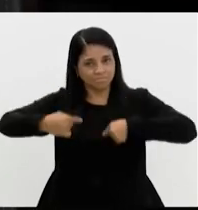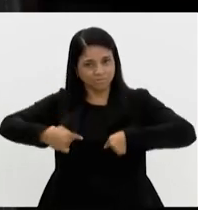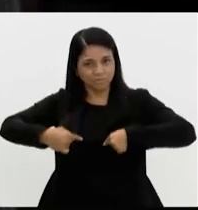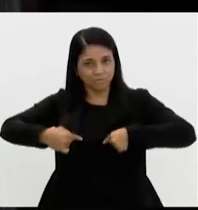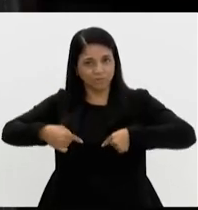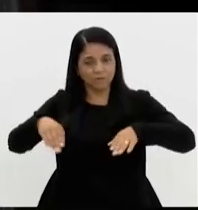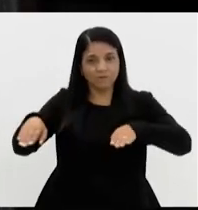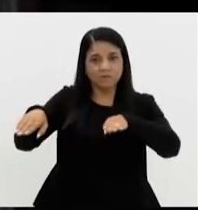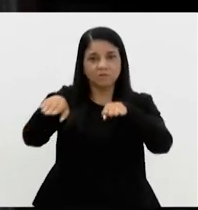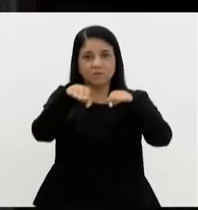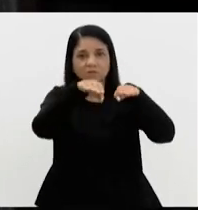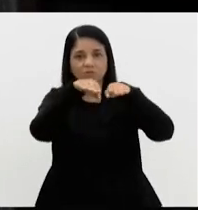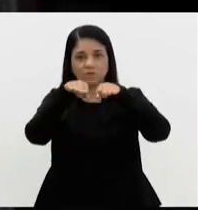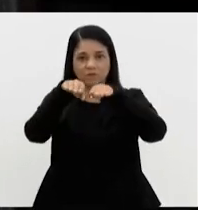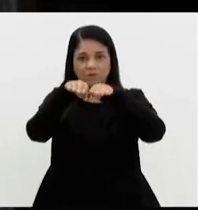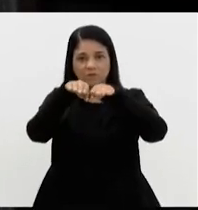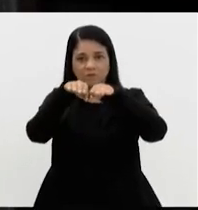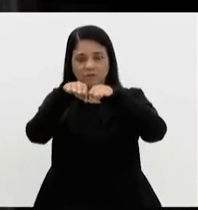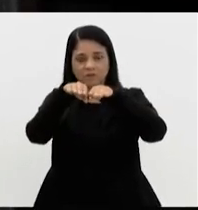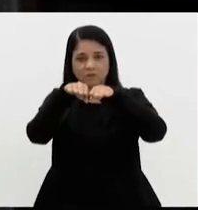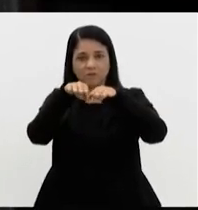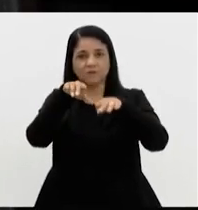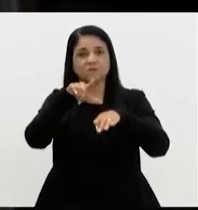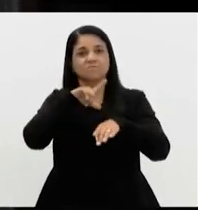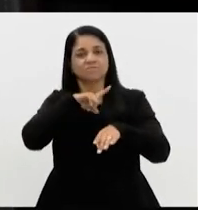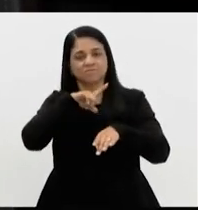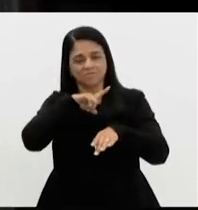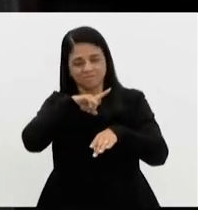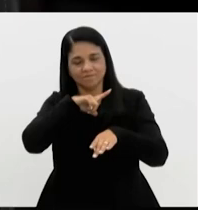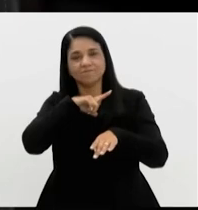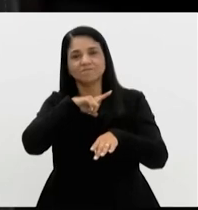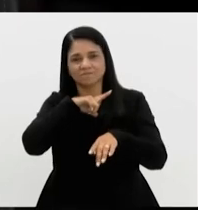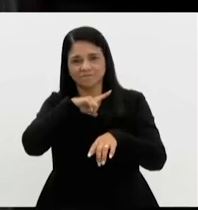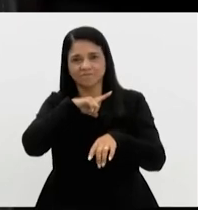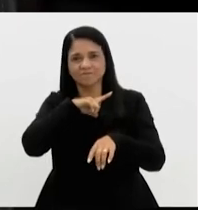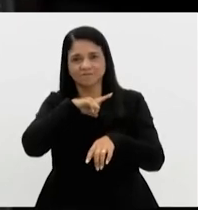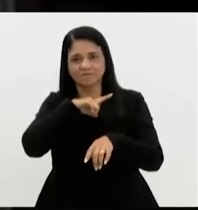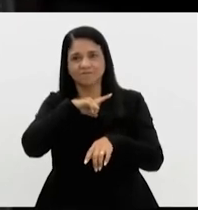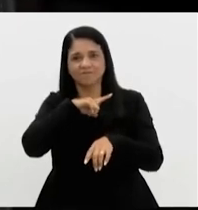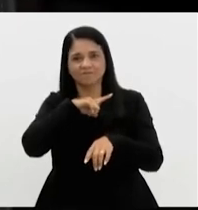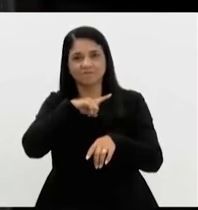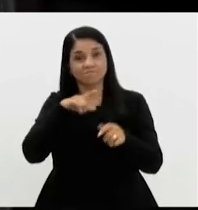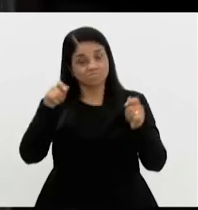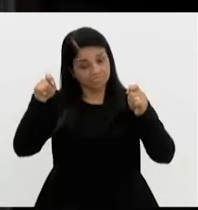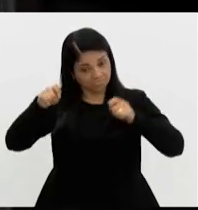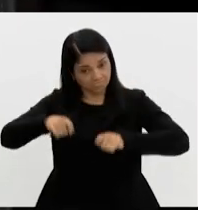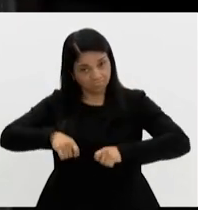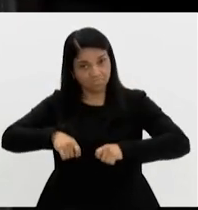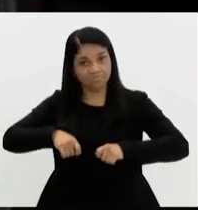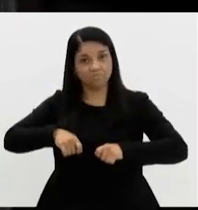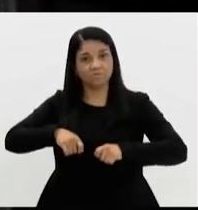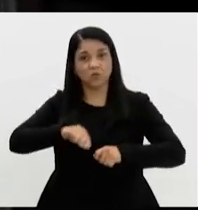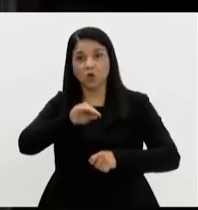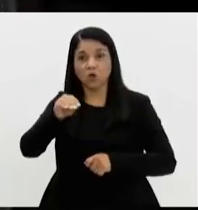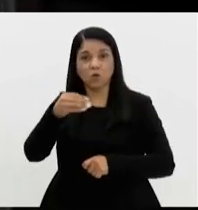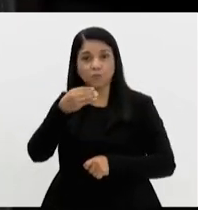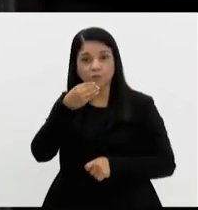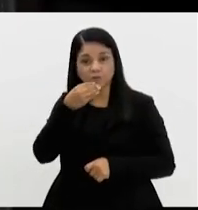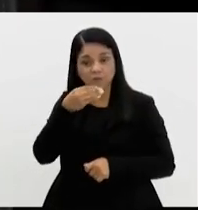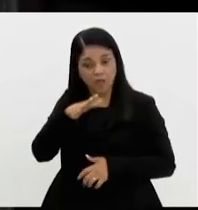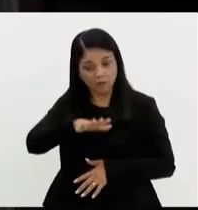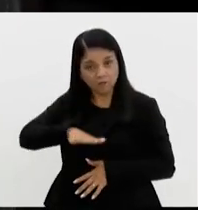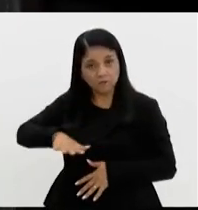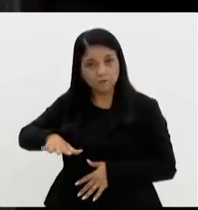seja que nós tenhamos igualdade de chances para ocupação desses